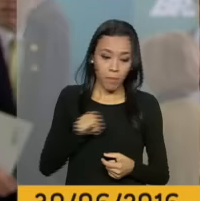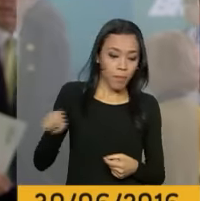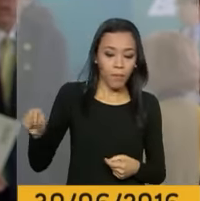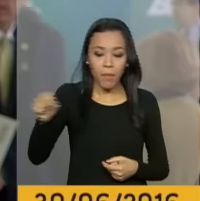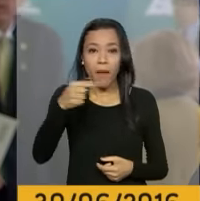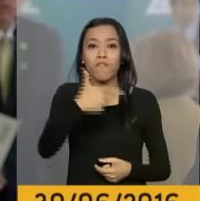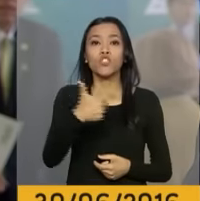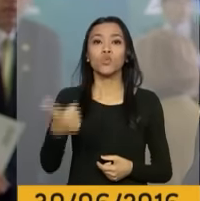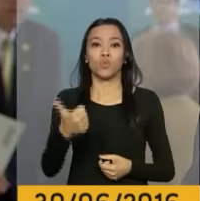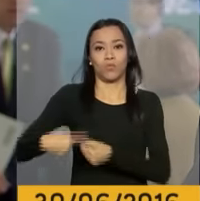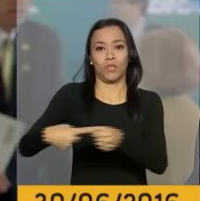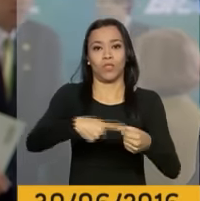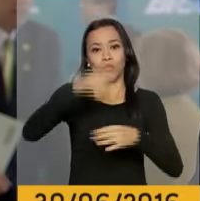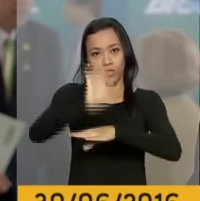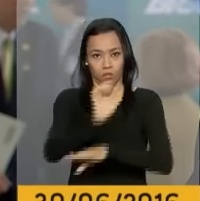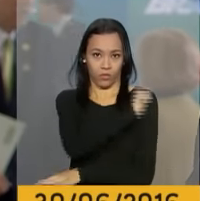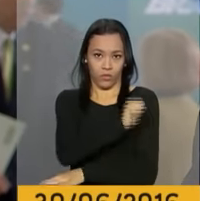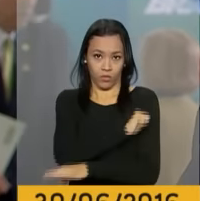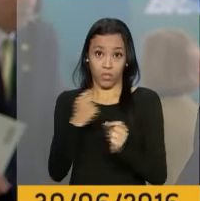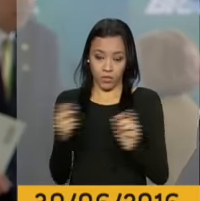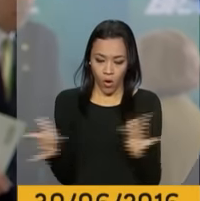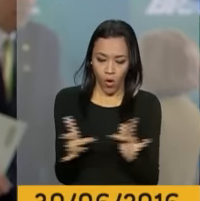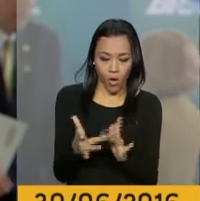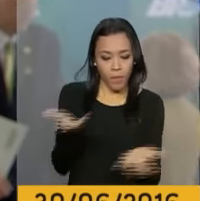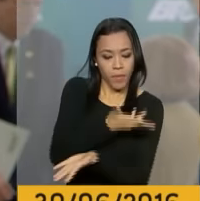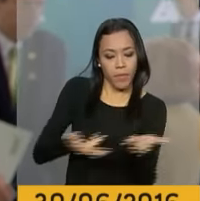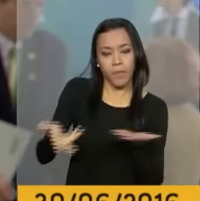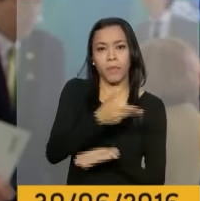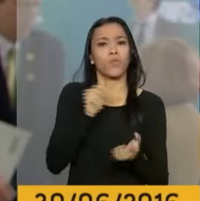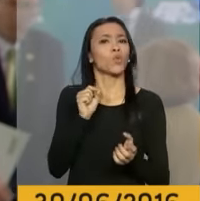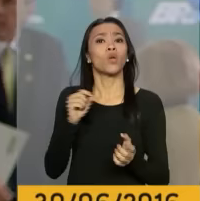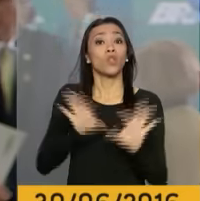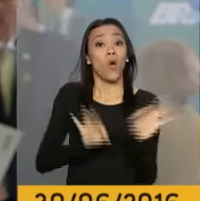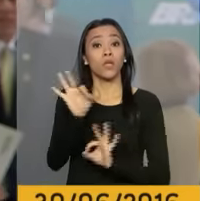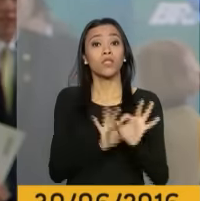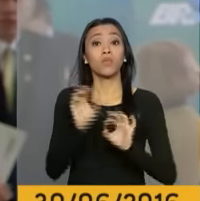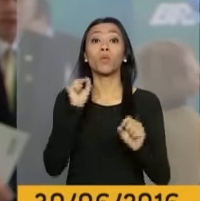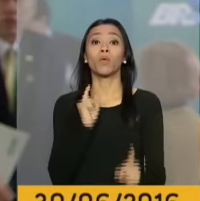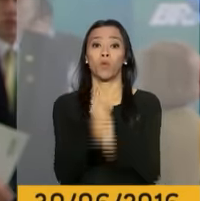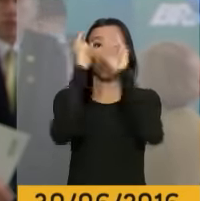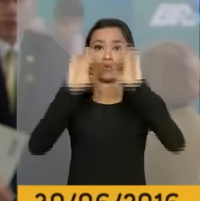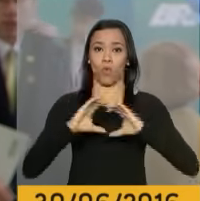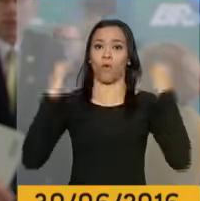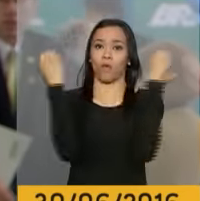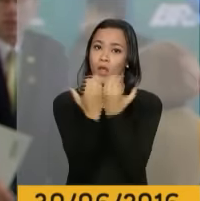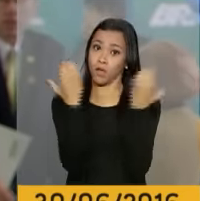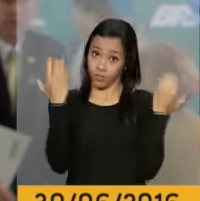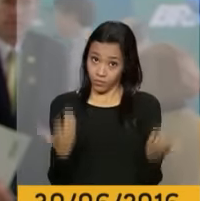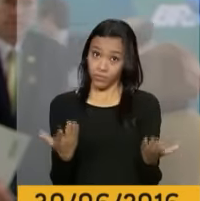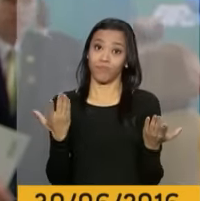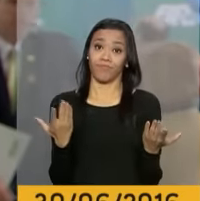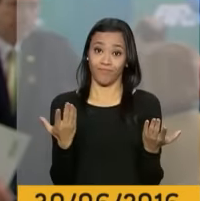municípios. Inclusive, estamos fazendo no nosso programa agora um grande congresso no Rio, que é nacional, mas com uma bandeira